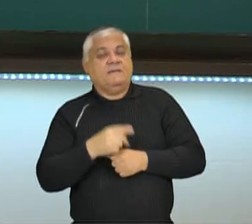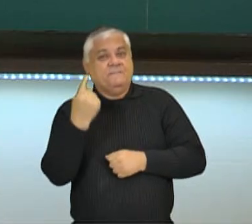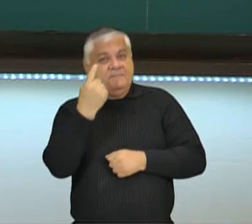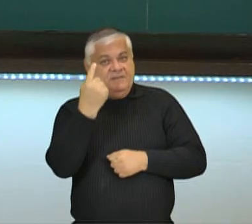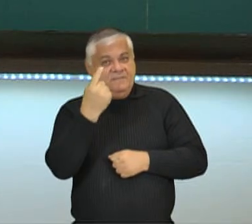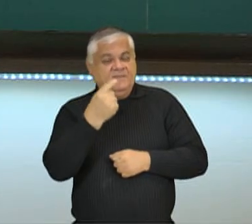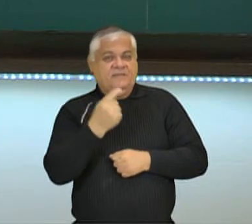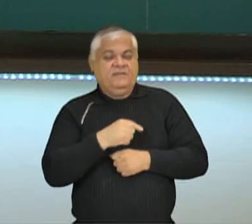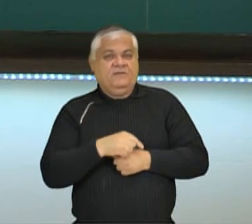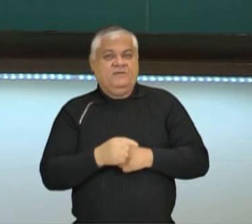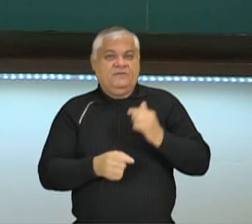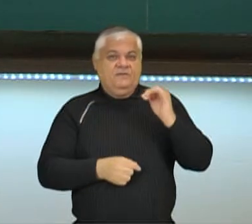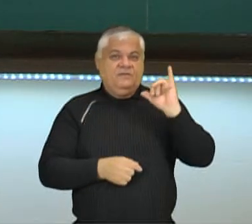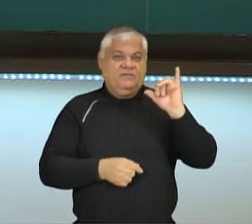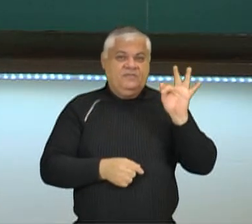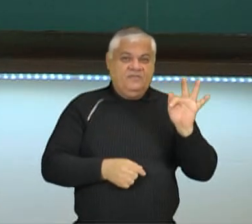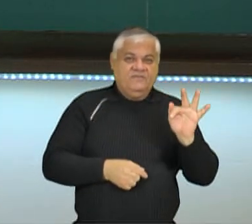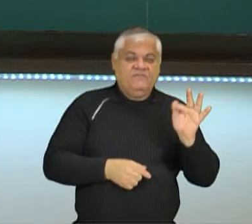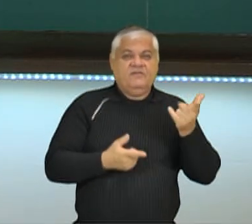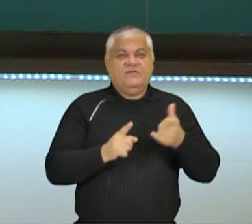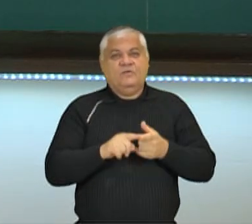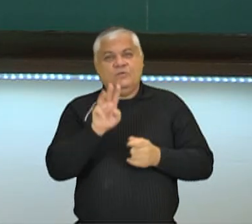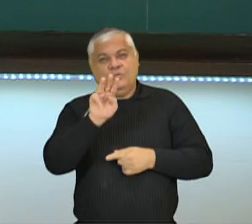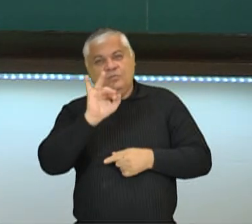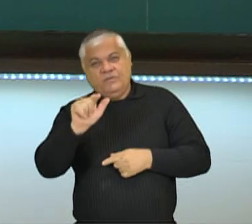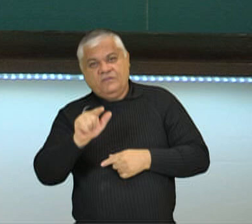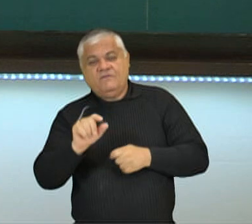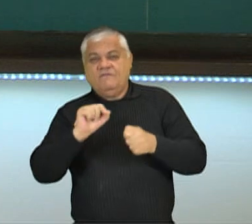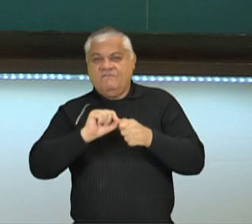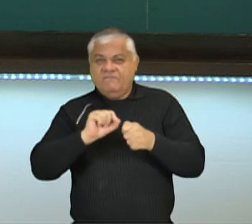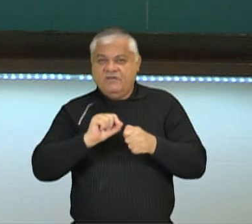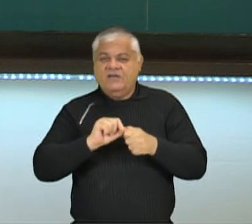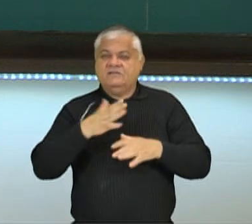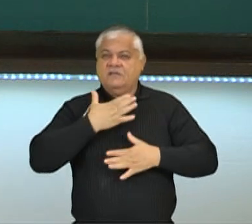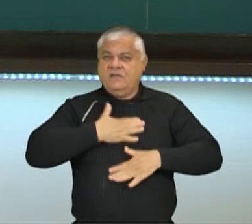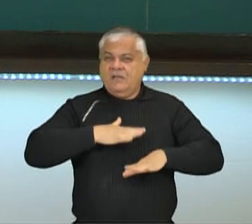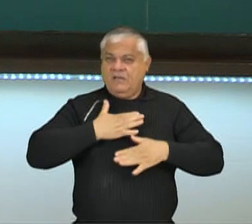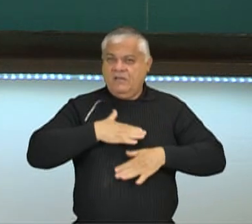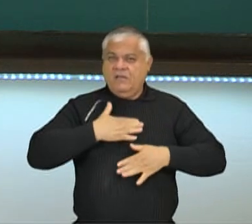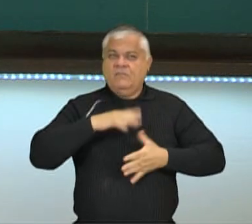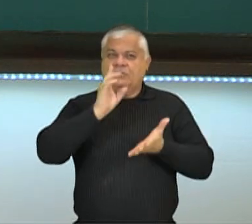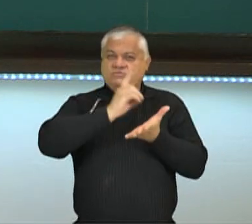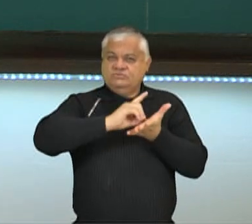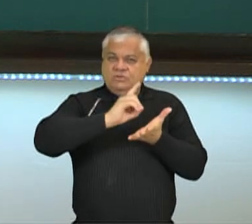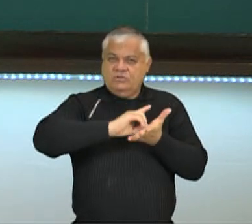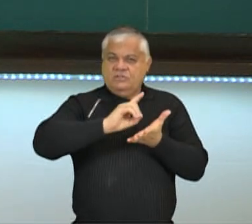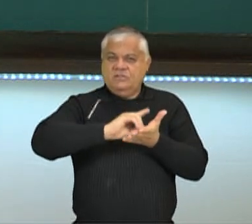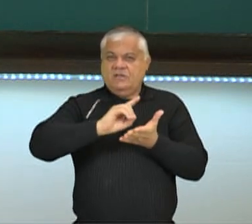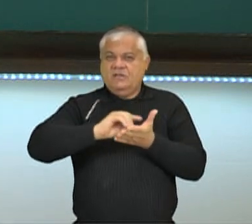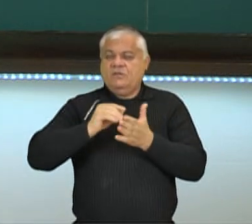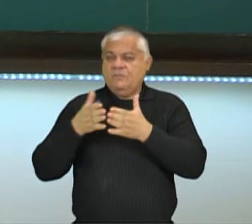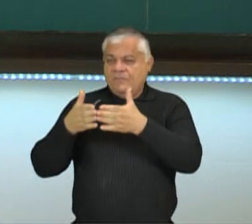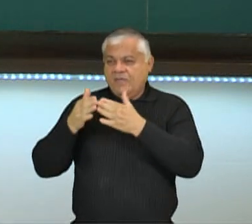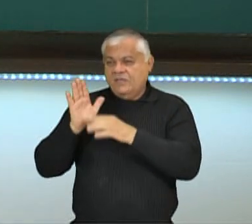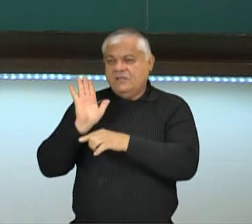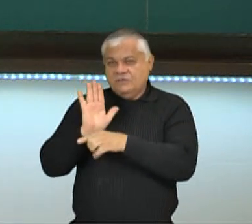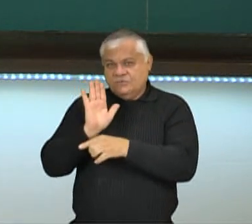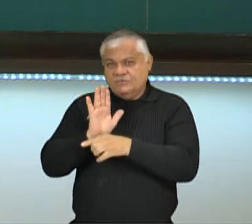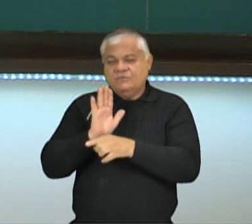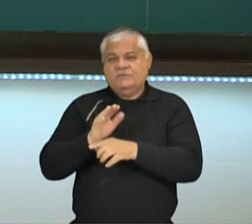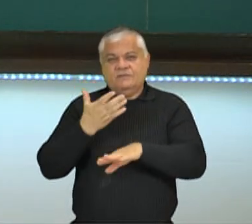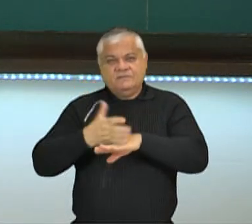condicional para dar a sua opinião. Façam aí, vá até o dicionário, peça ajuda se preciso for e